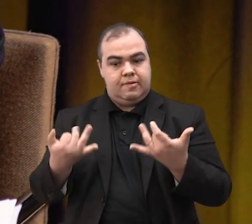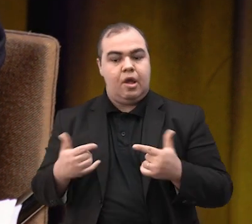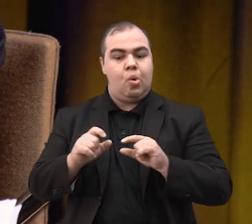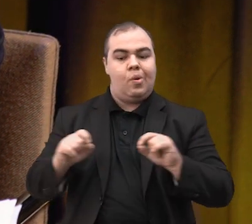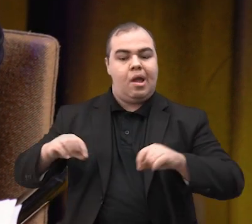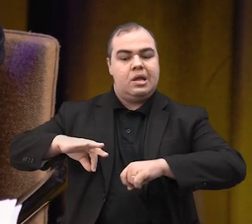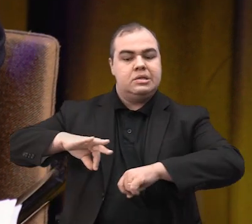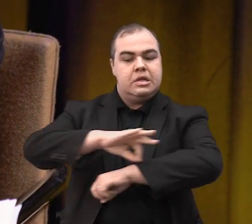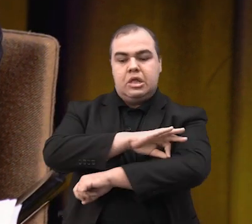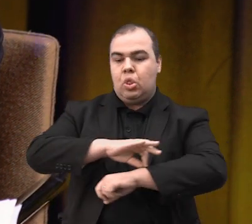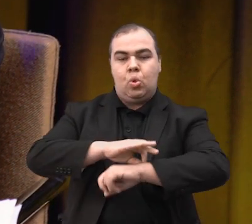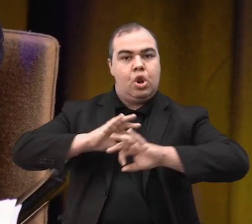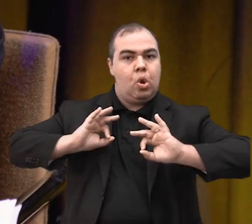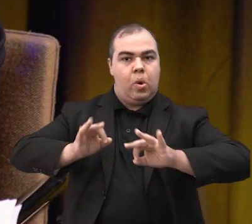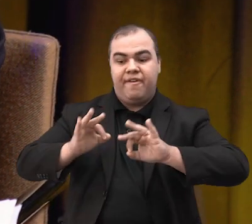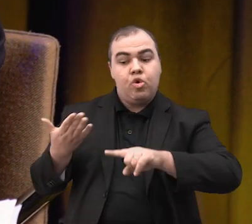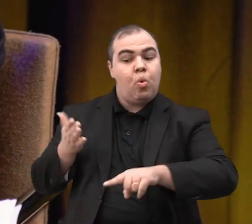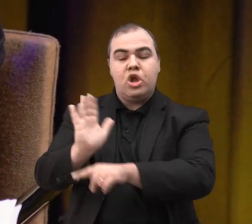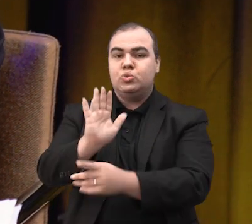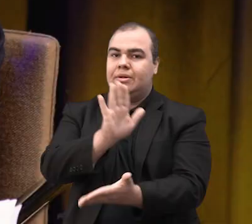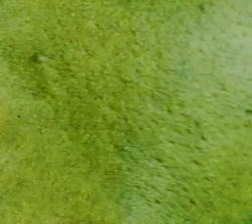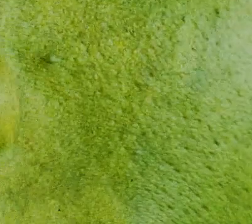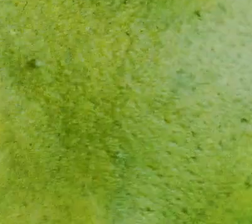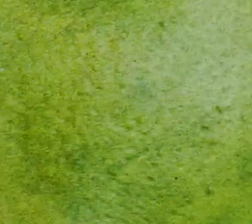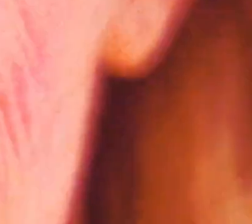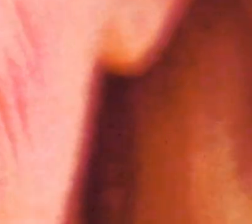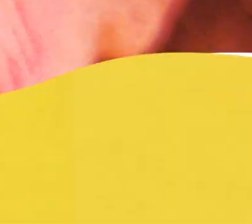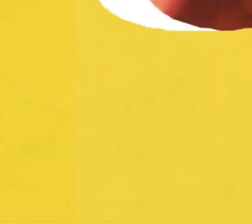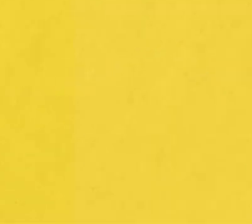essa arquitetura e as consequências do seu